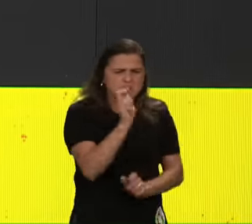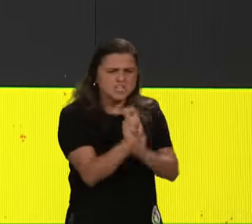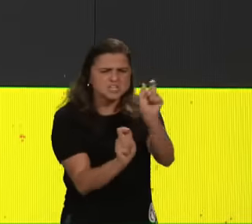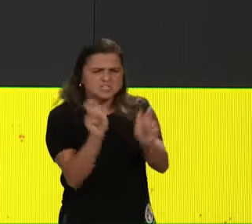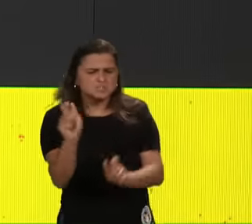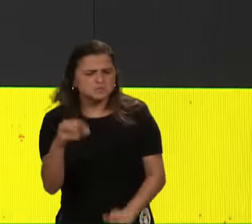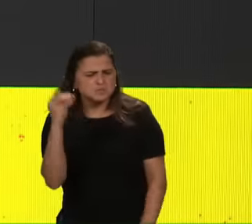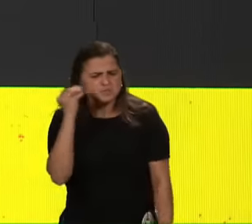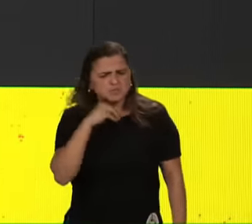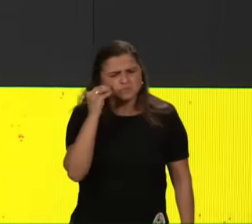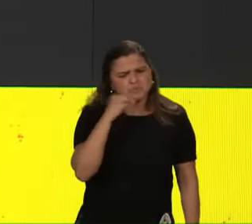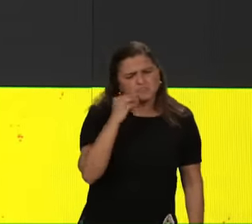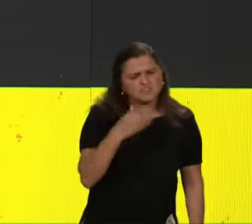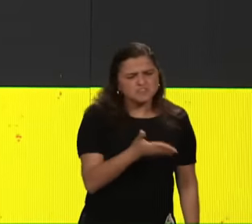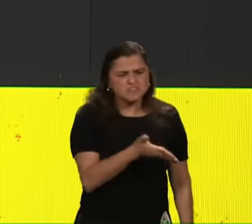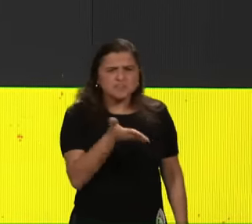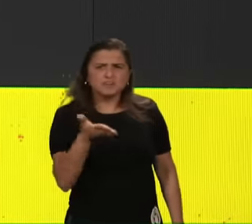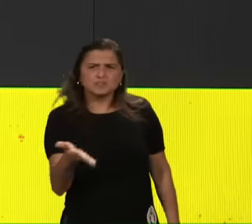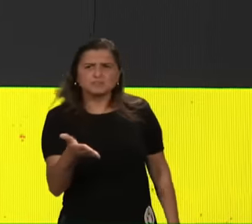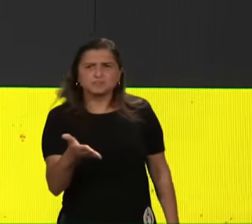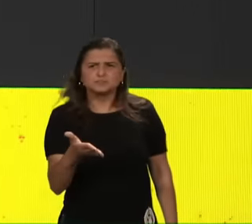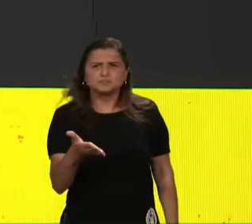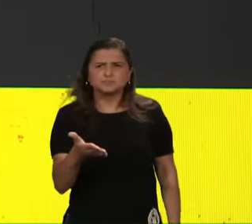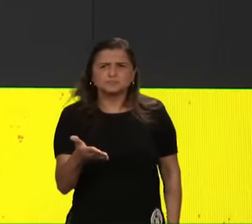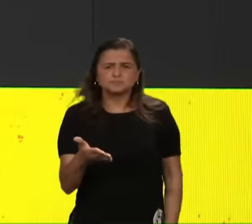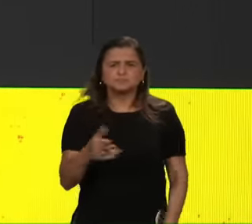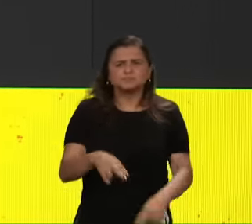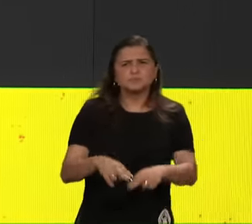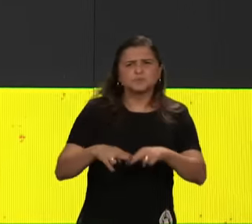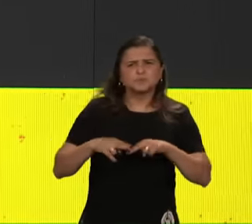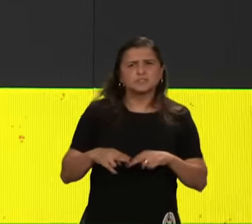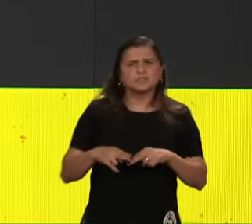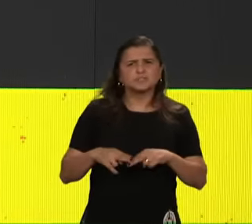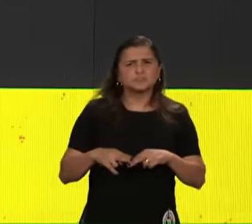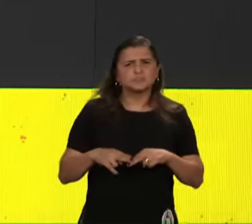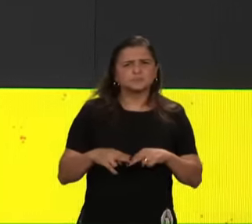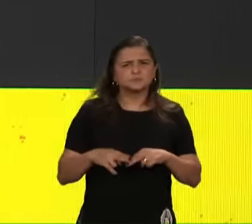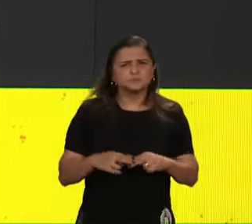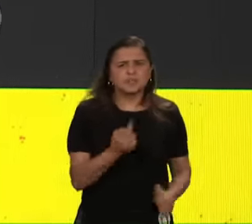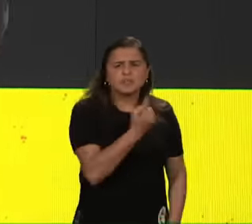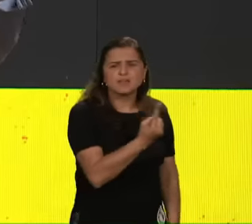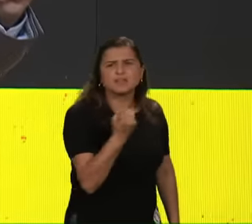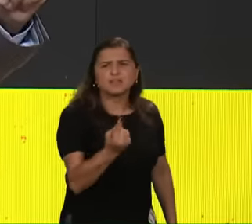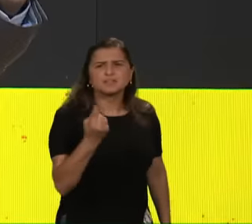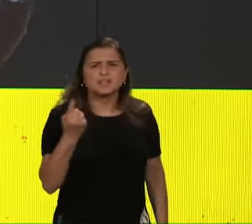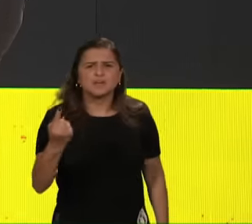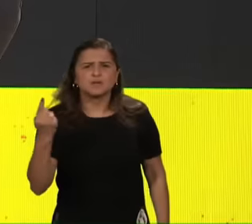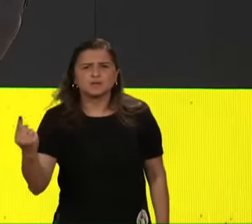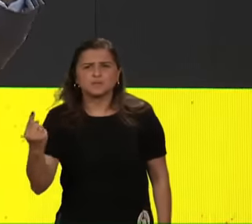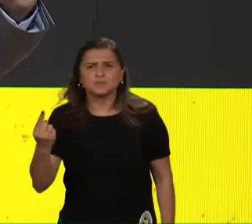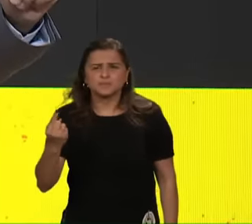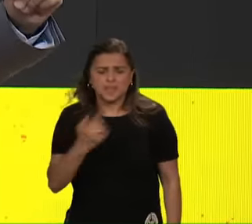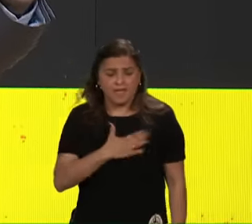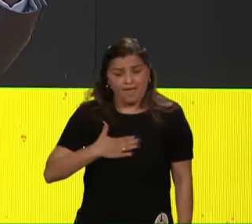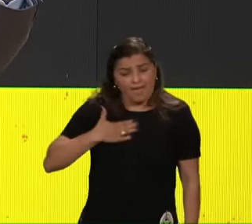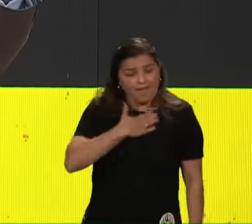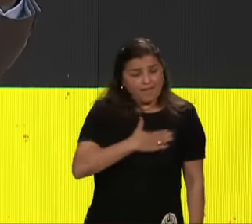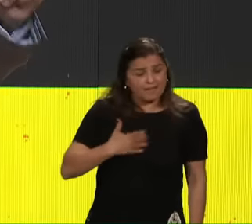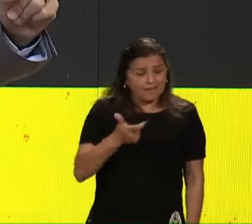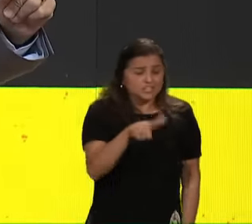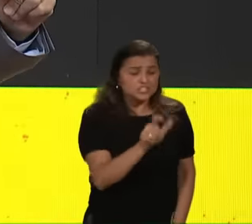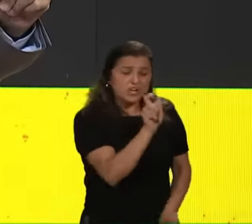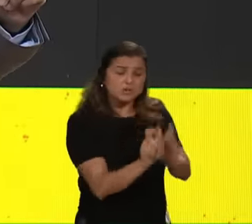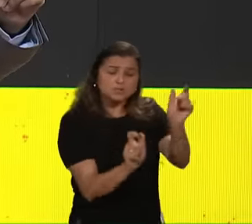não agradar-nos a nós mesmos. Portanto, cada um de nós agrade ao próximo no